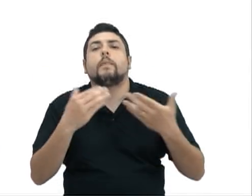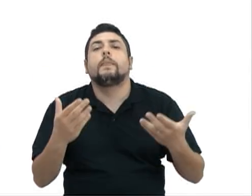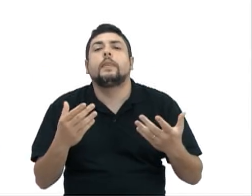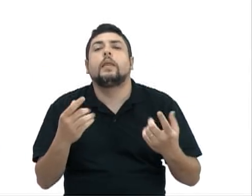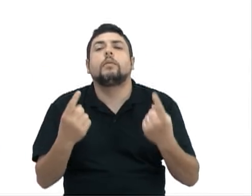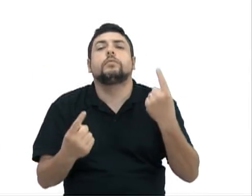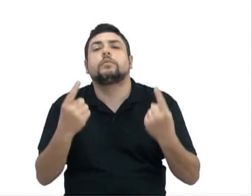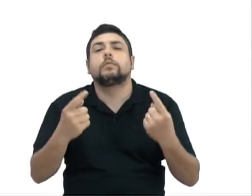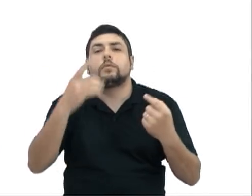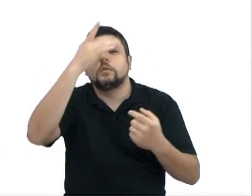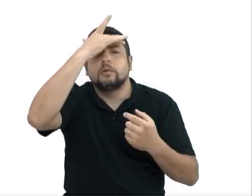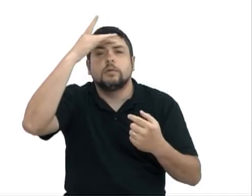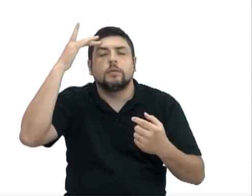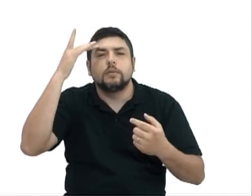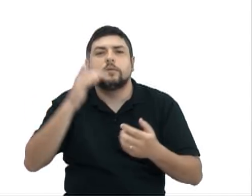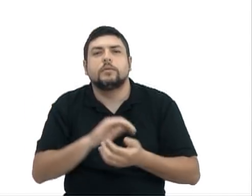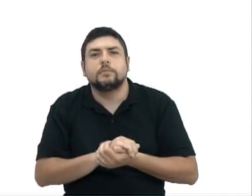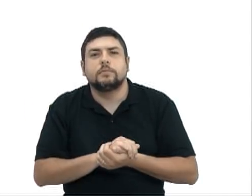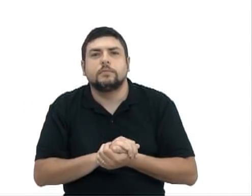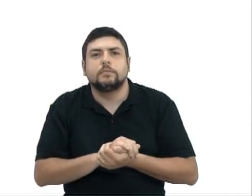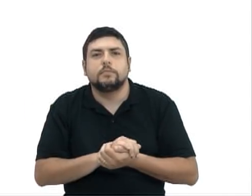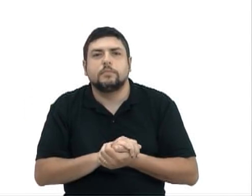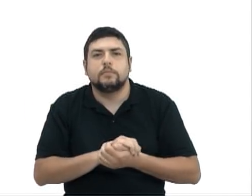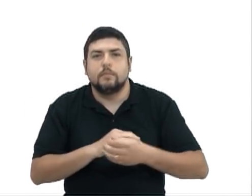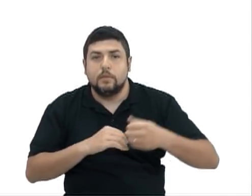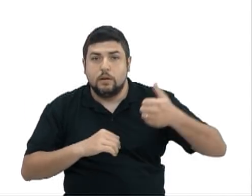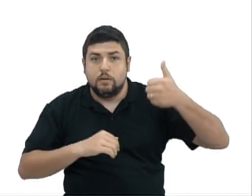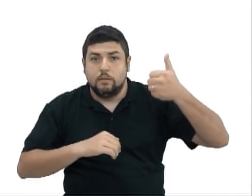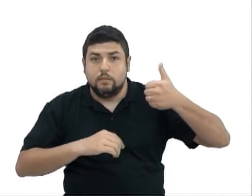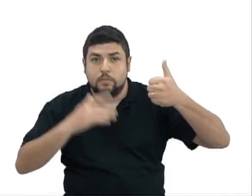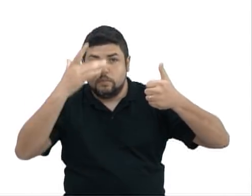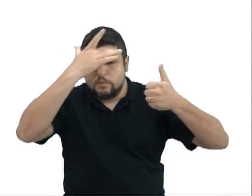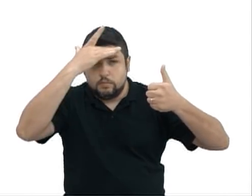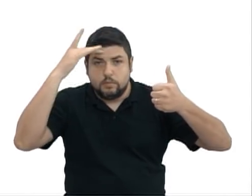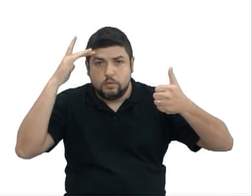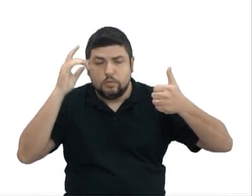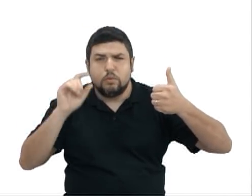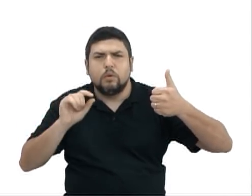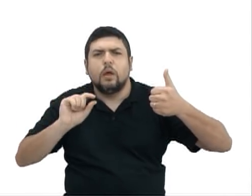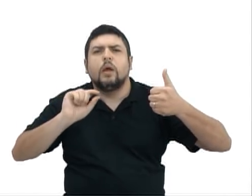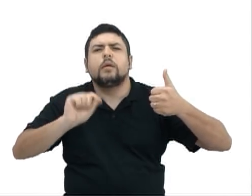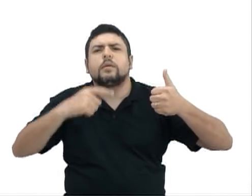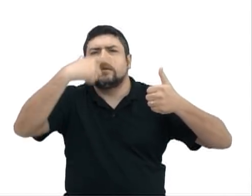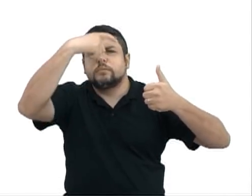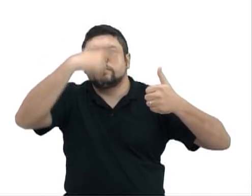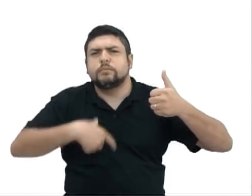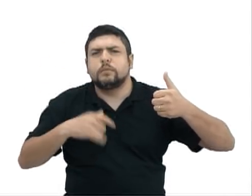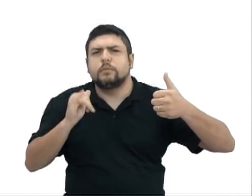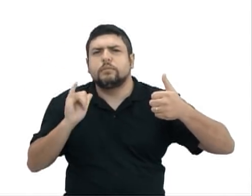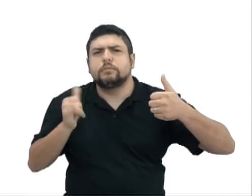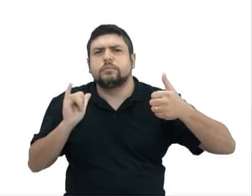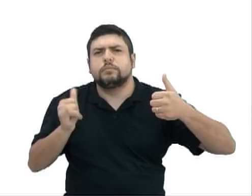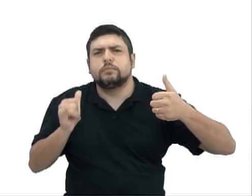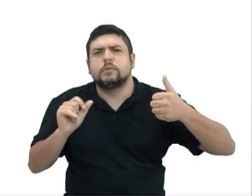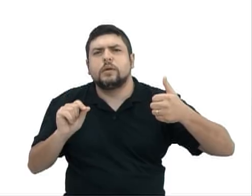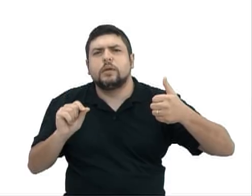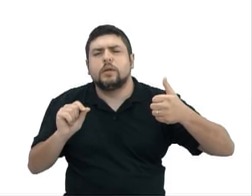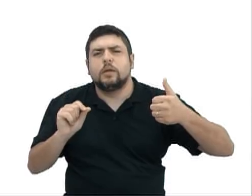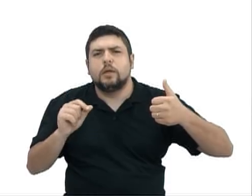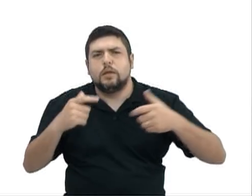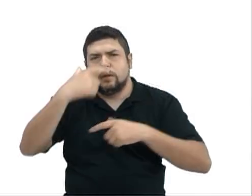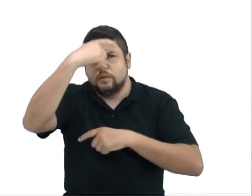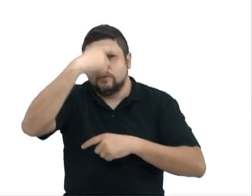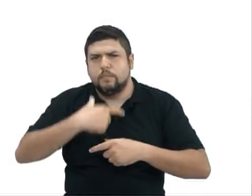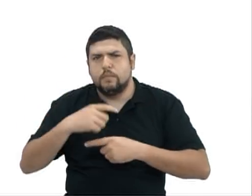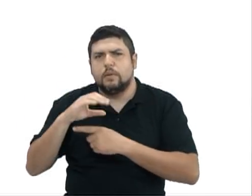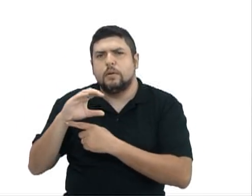pessoas aqui? Então, a primeira pessoa, quem está falando neste momento aqui? Quem está falando é a